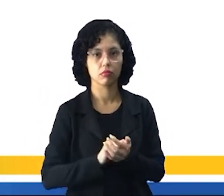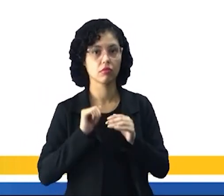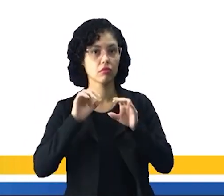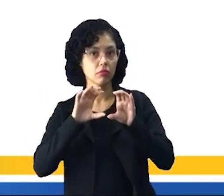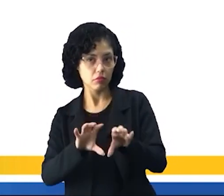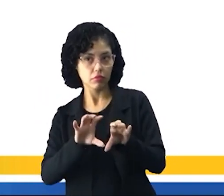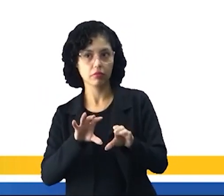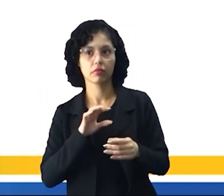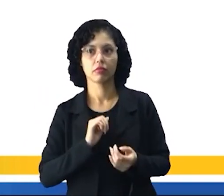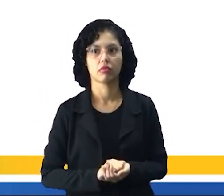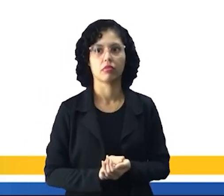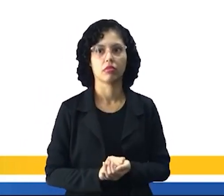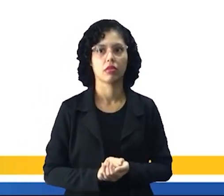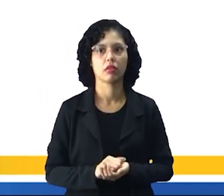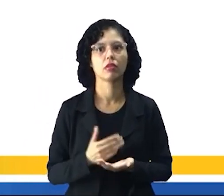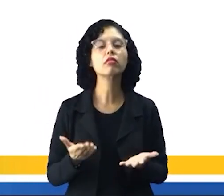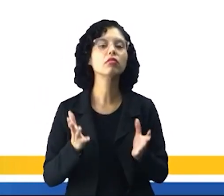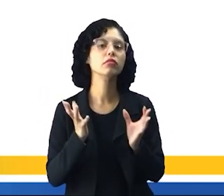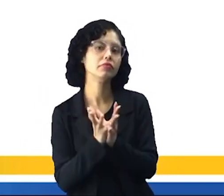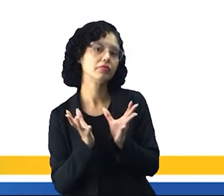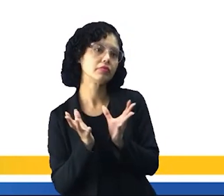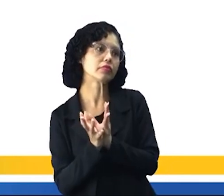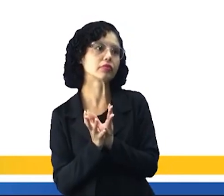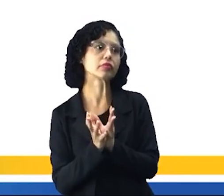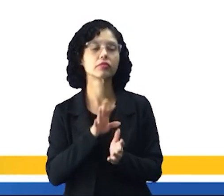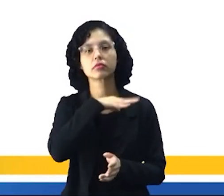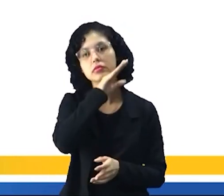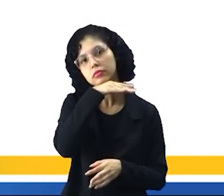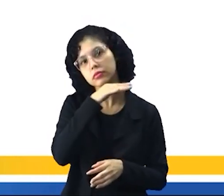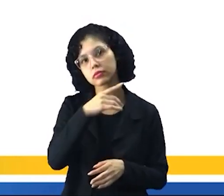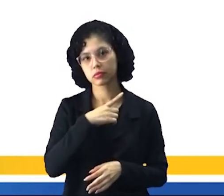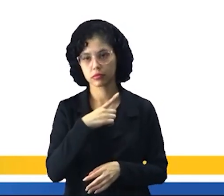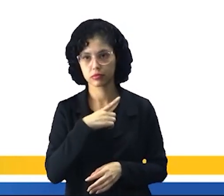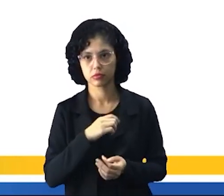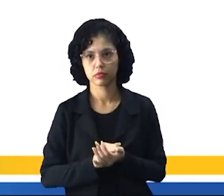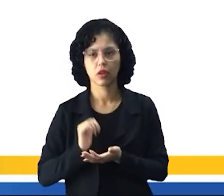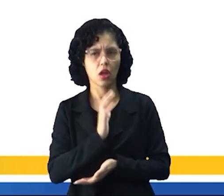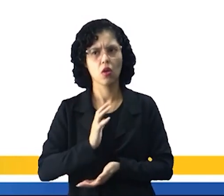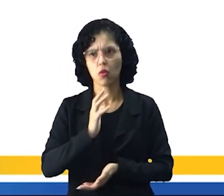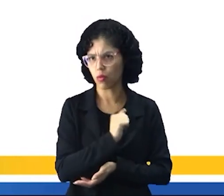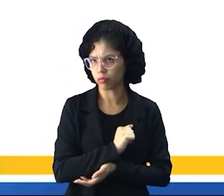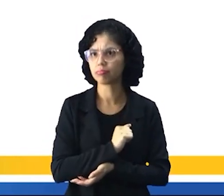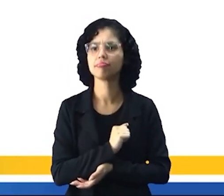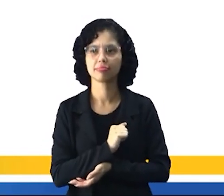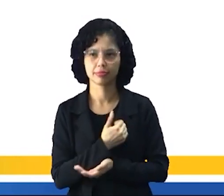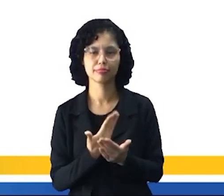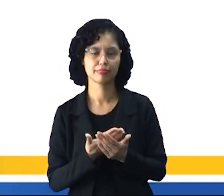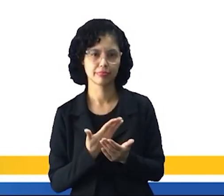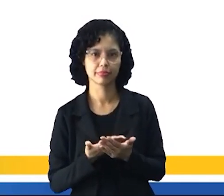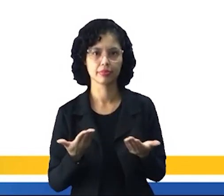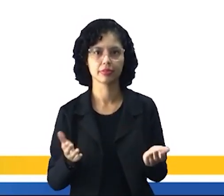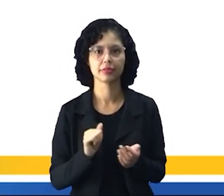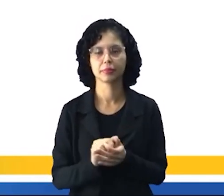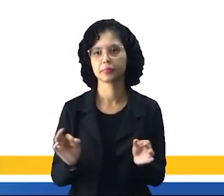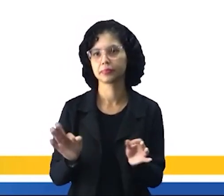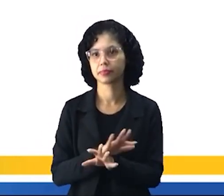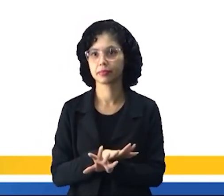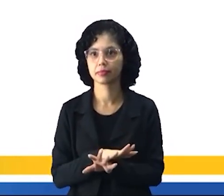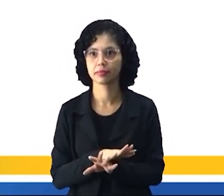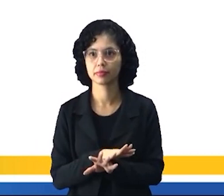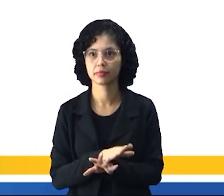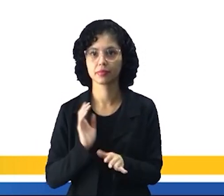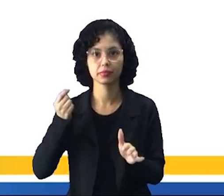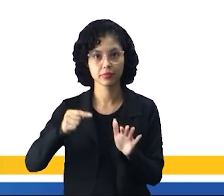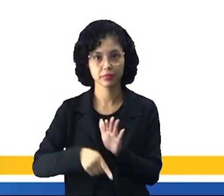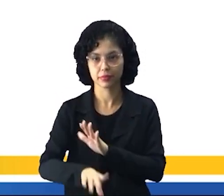Assim, eu sou suspeito de falar, porque o grupo dos animais é um grupo também que eu tenho paixão para estudar, e acaba que a gente, se